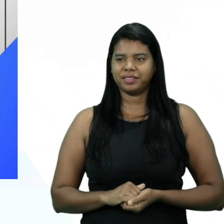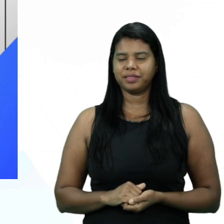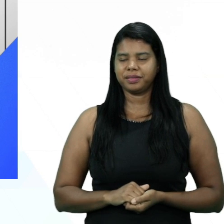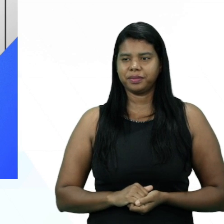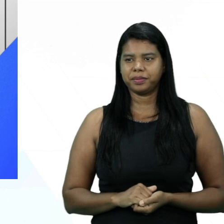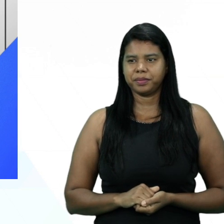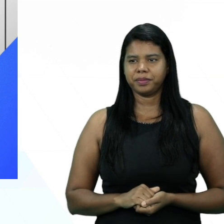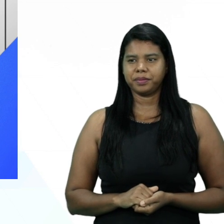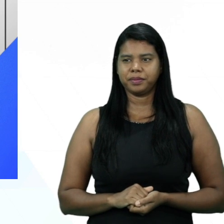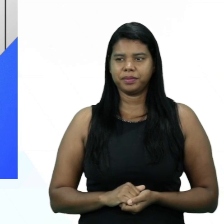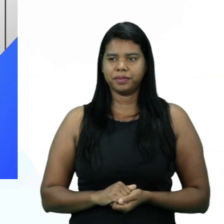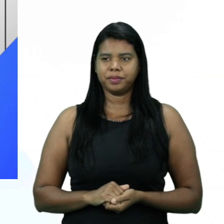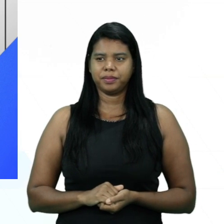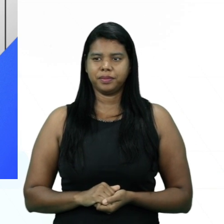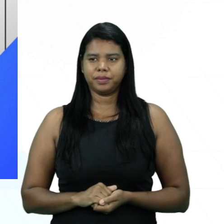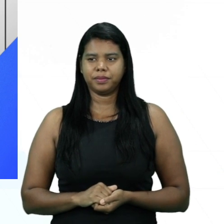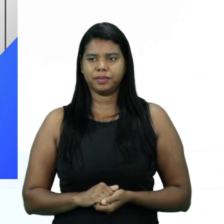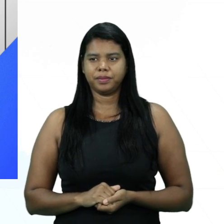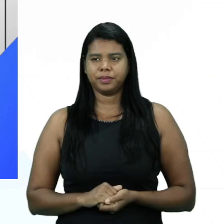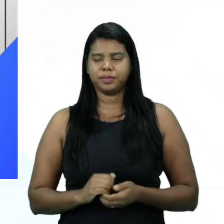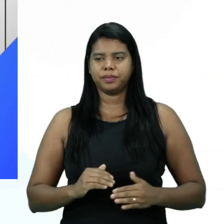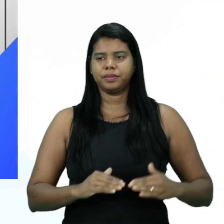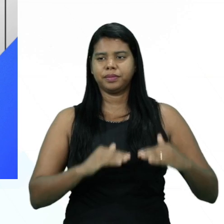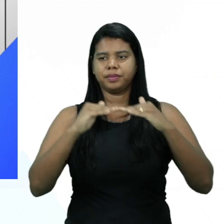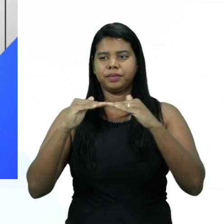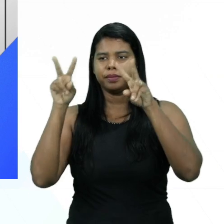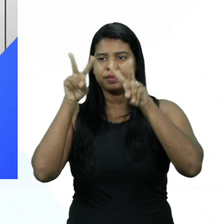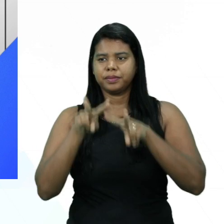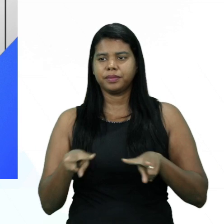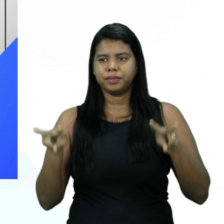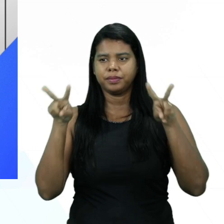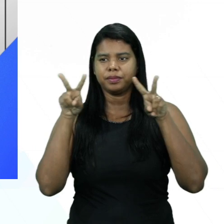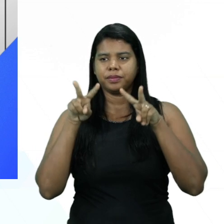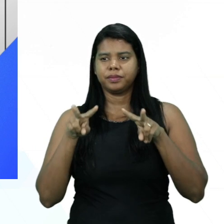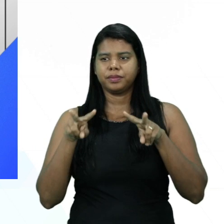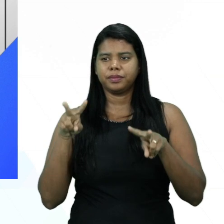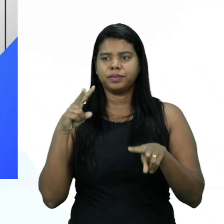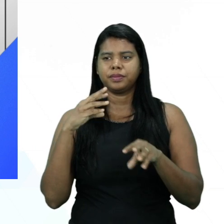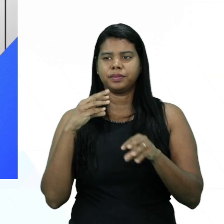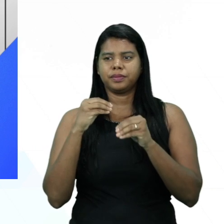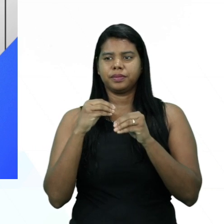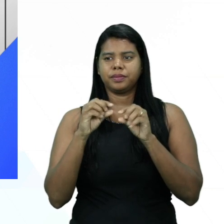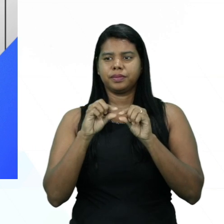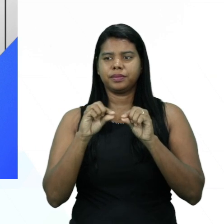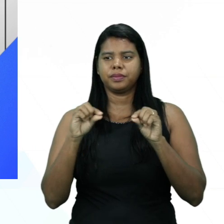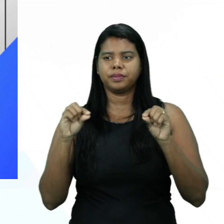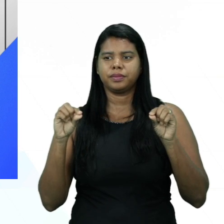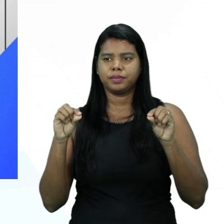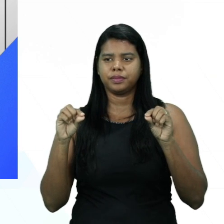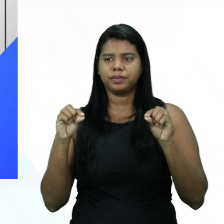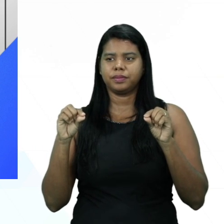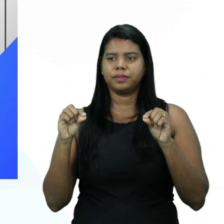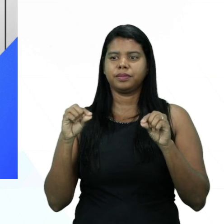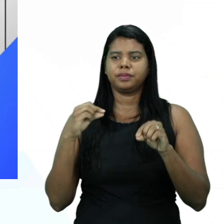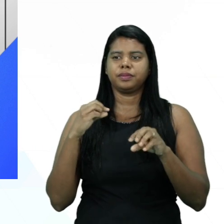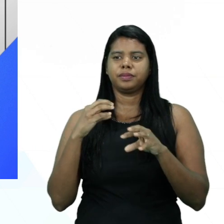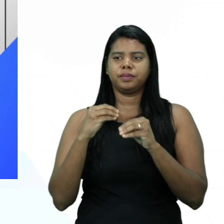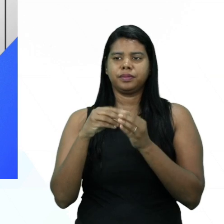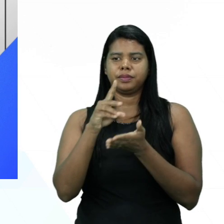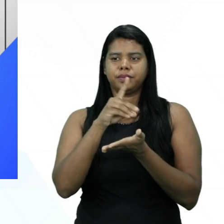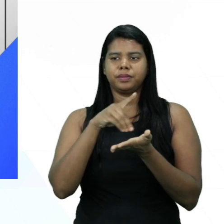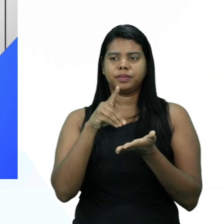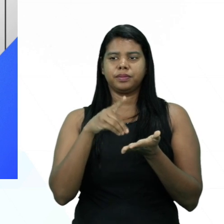Nós vamos falar sobre equilíbrio visual, o peso visual dos elementos e o uso da regra dos terços na composição do